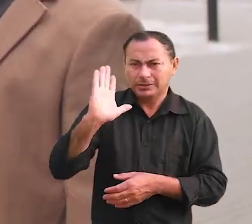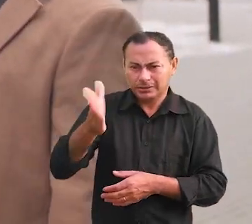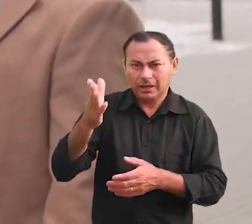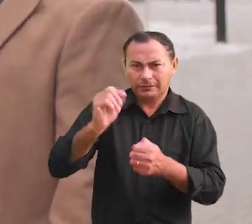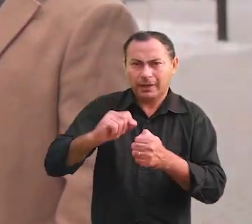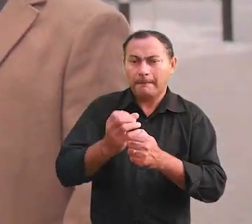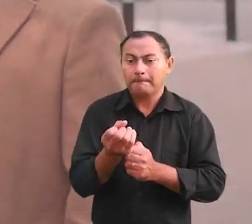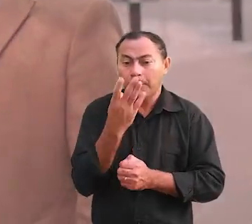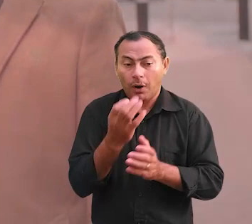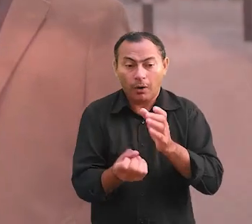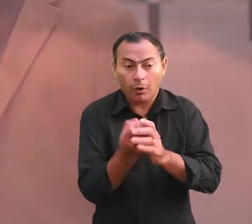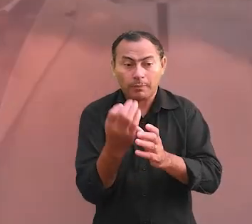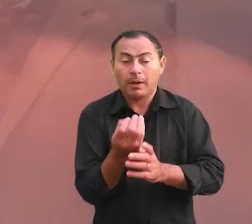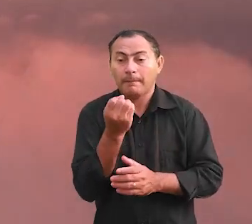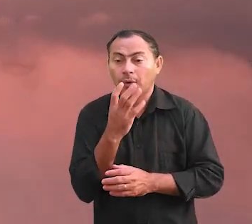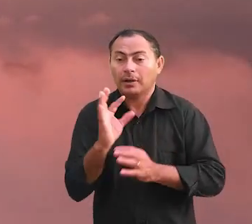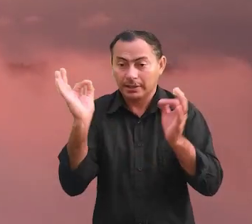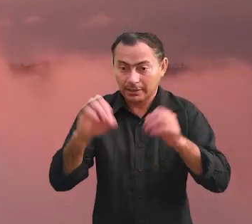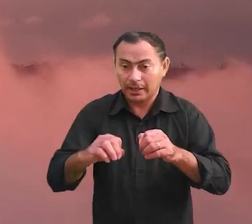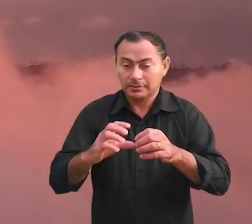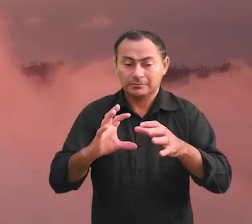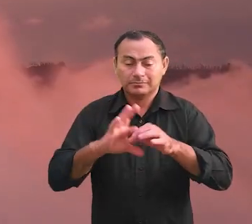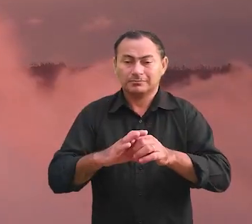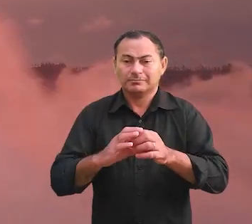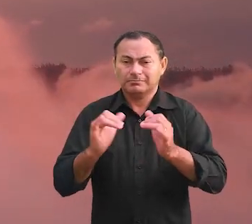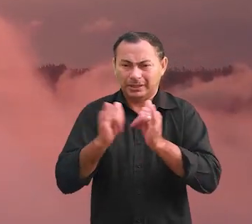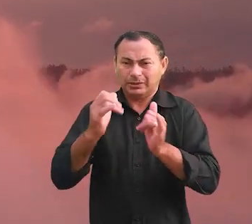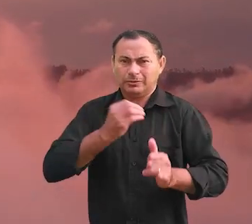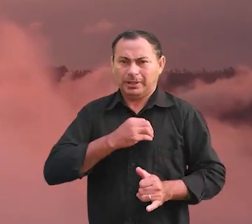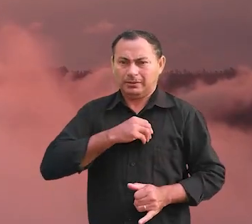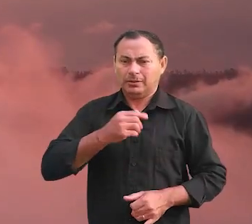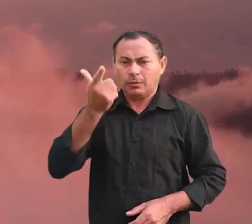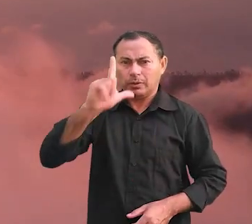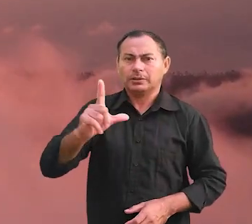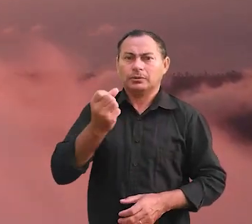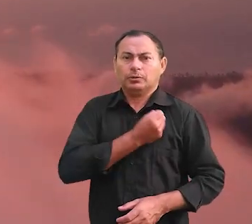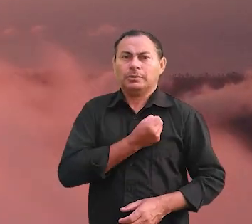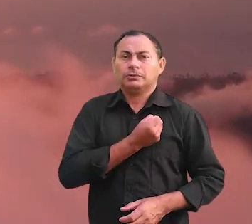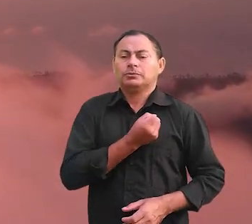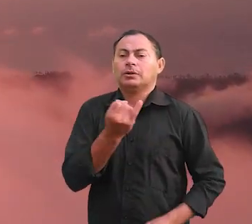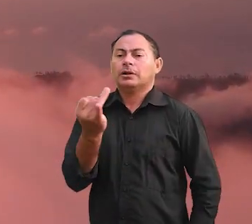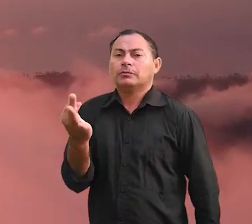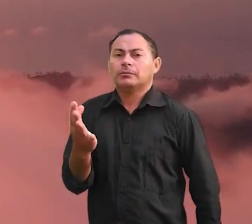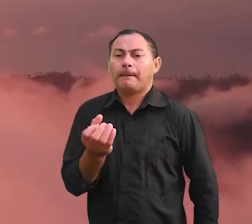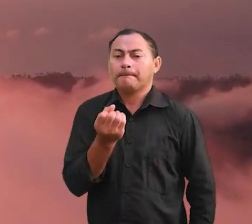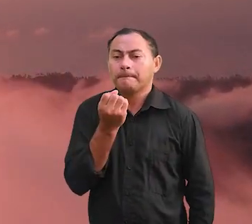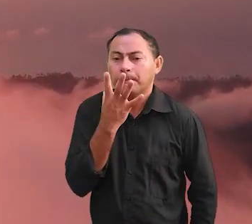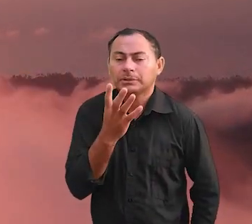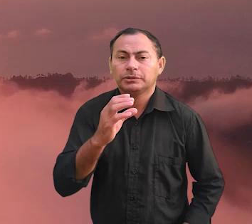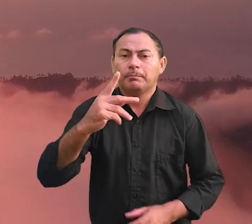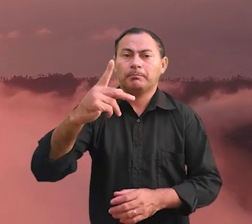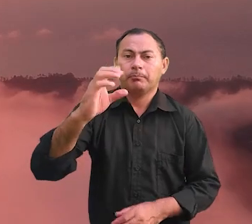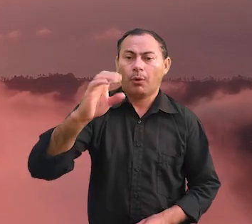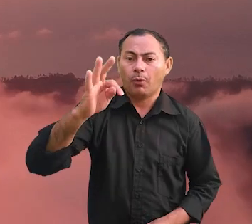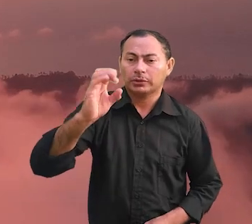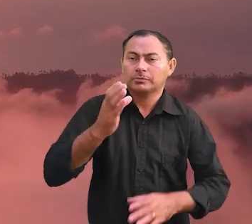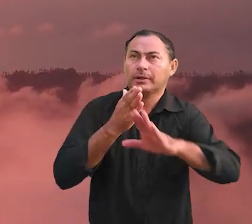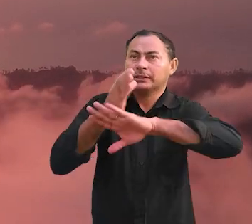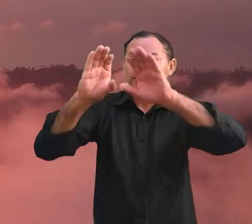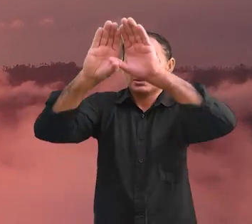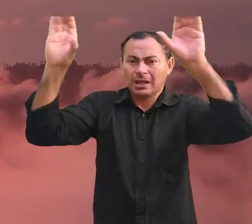será que você já fez boas obras suficientes será que você já conseguiu o número suficiente de pontos